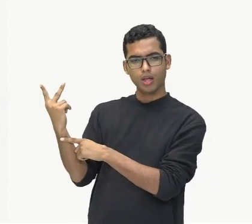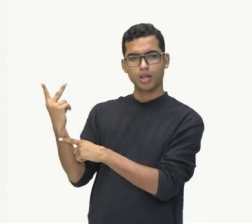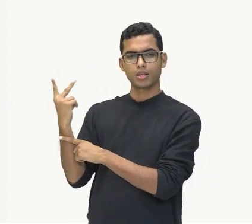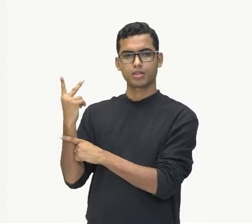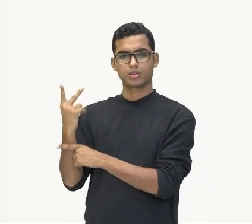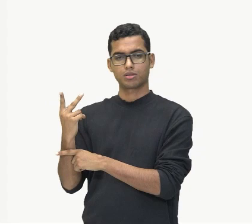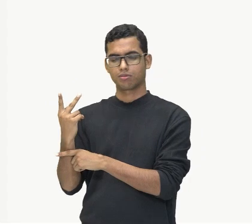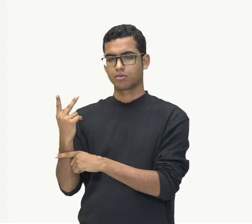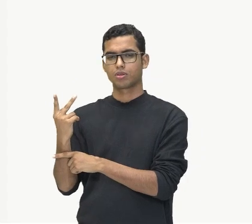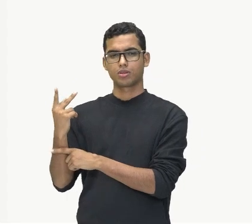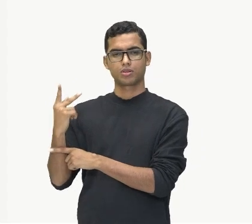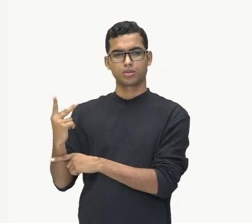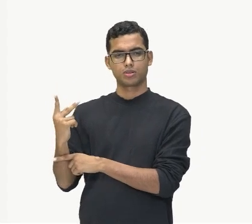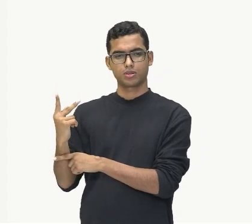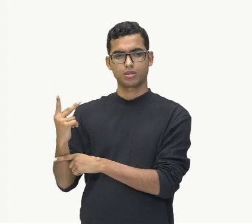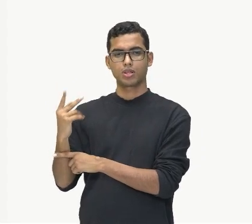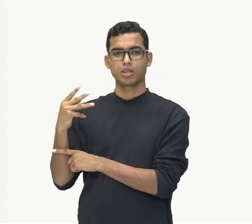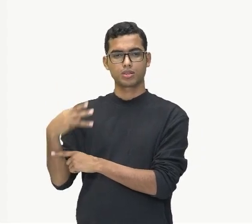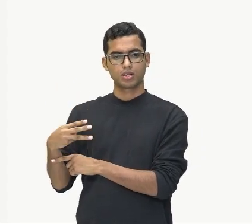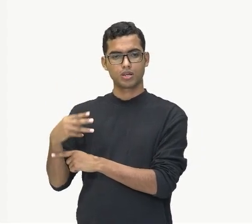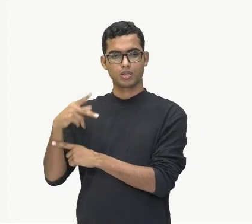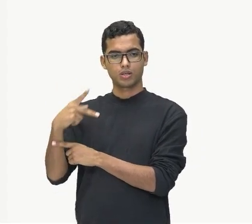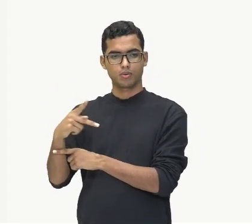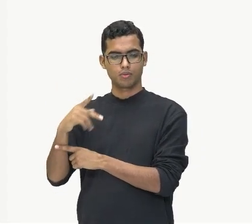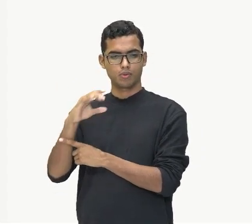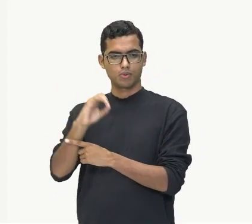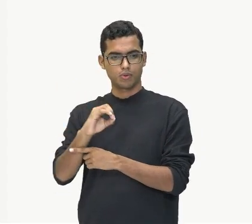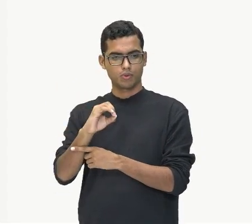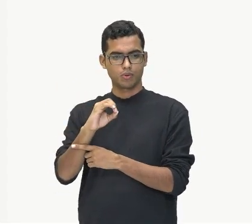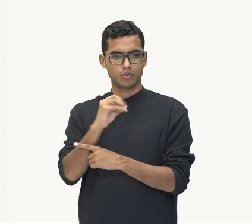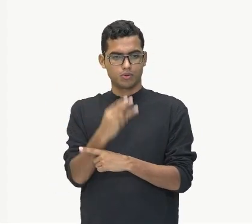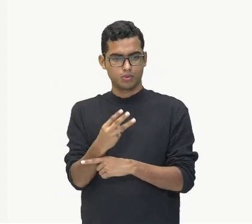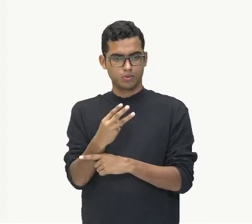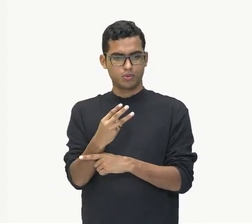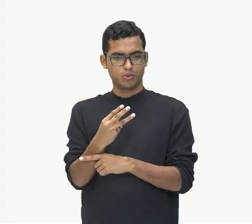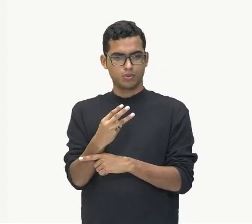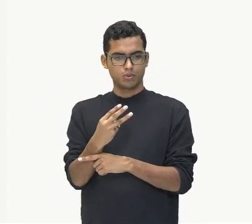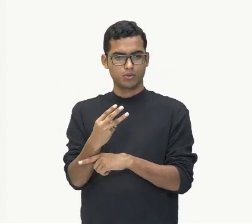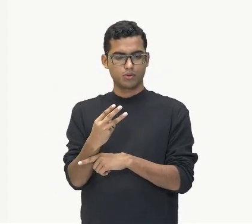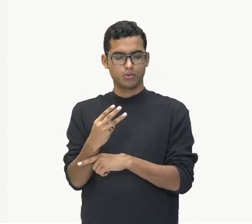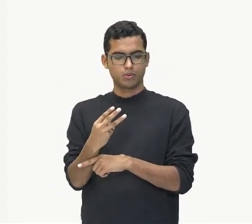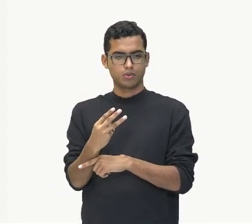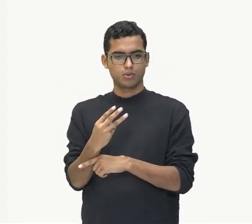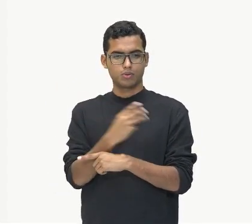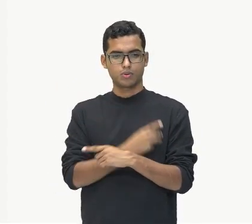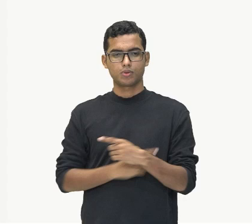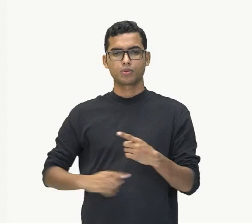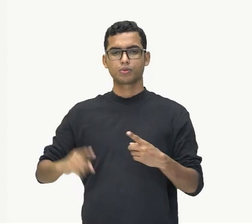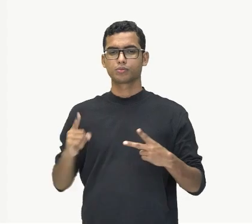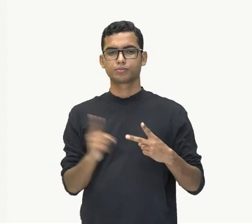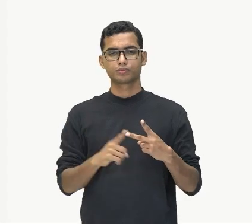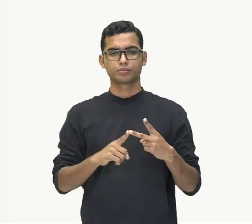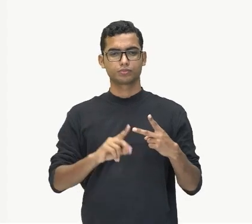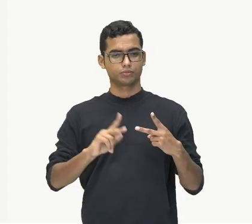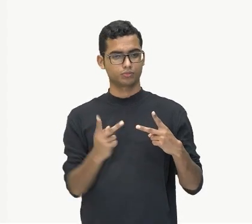vários ácidos. O primeiro ácido, observe aí a presença do oxigênio. O nome dele é